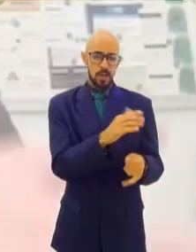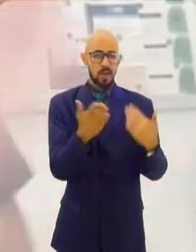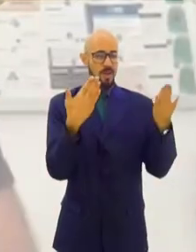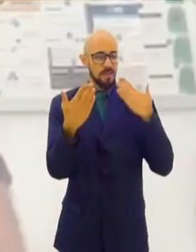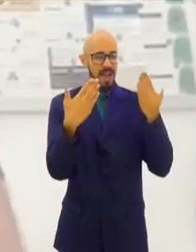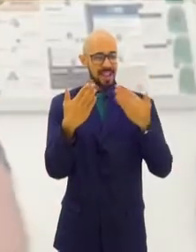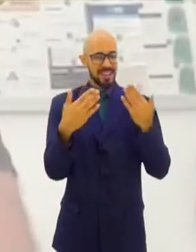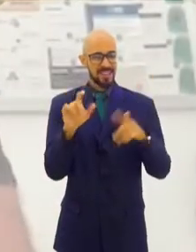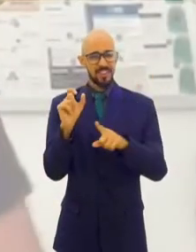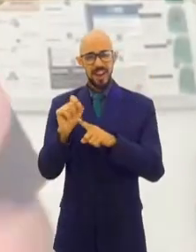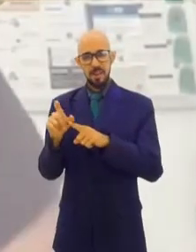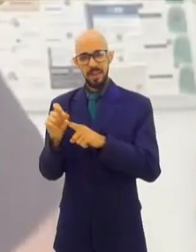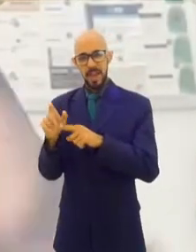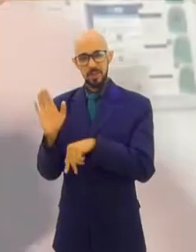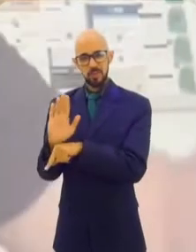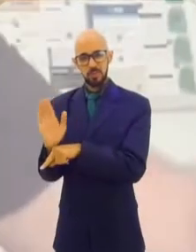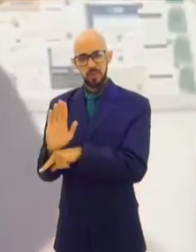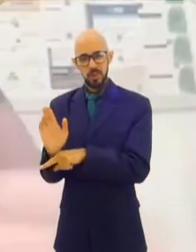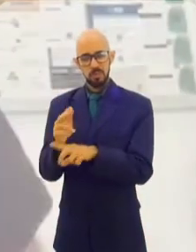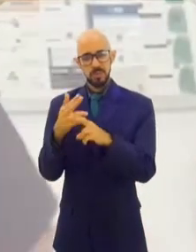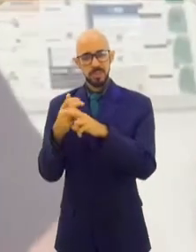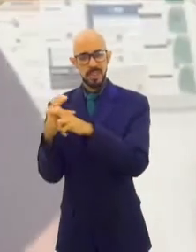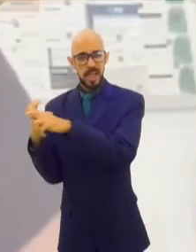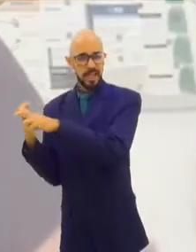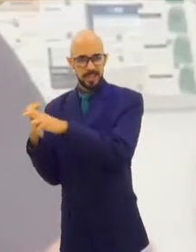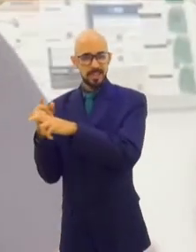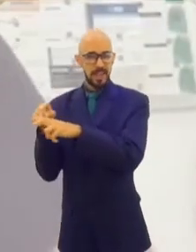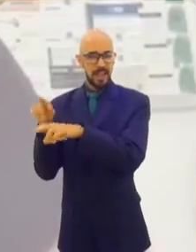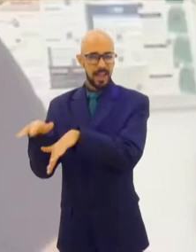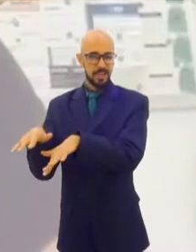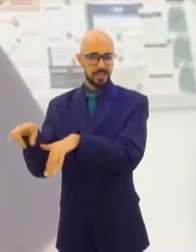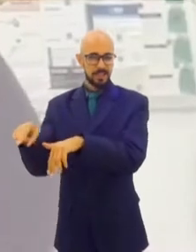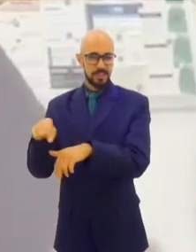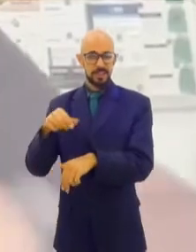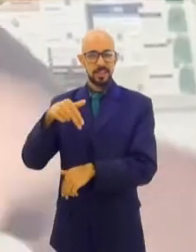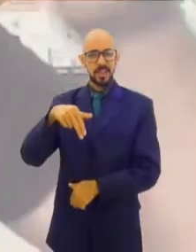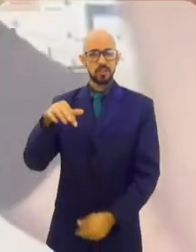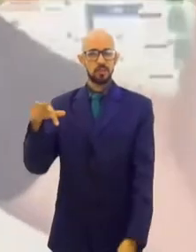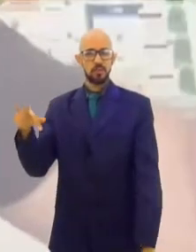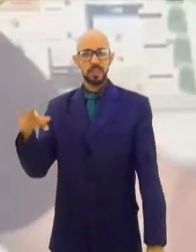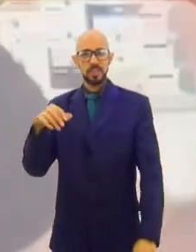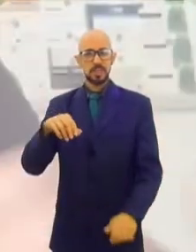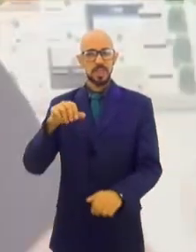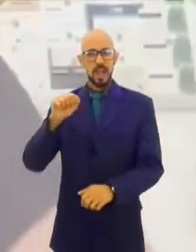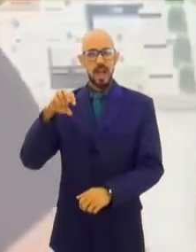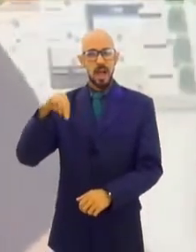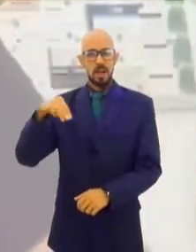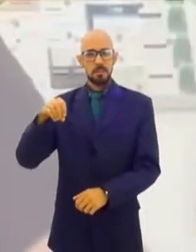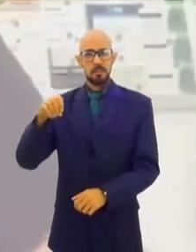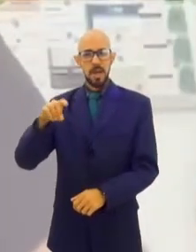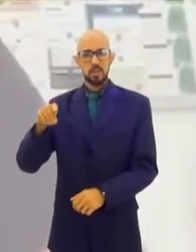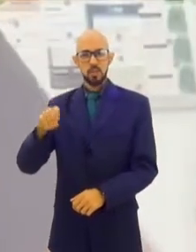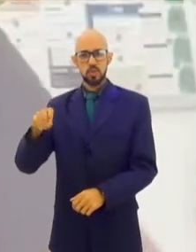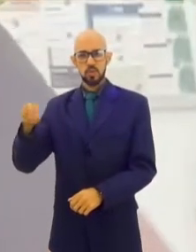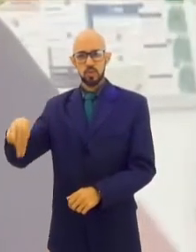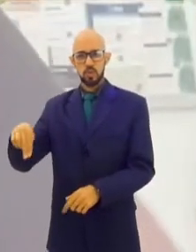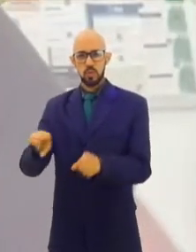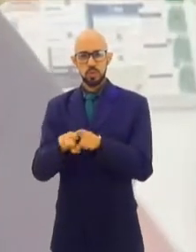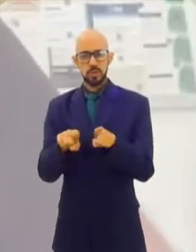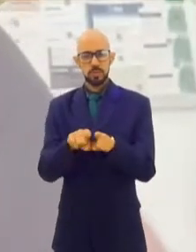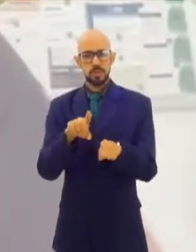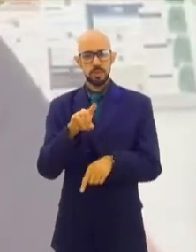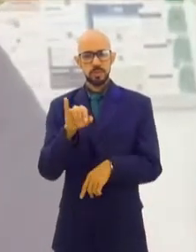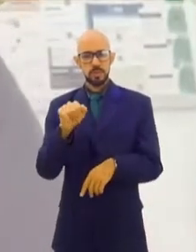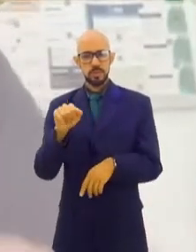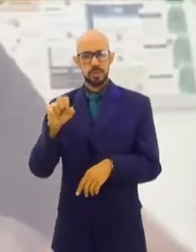também o aluguel e compra de Filmes séries e por mais né Não só se fixe na Amazon um Disney